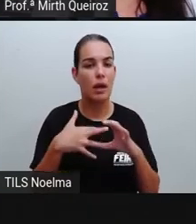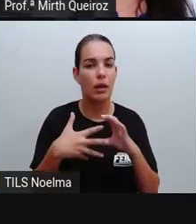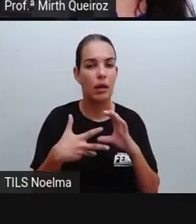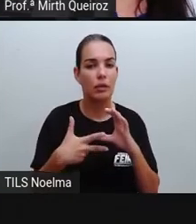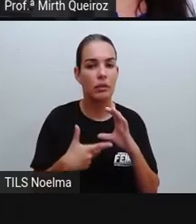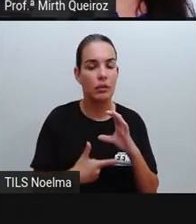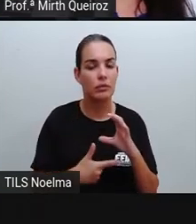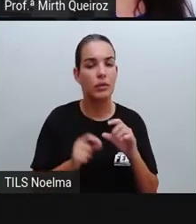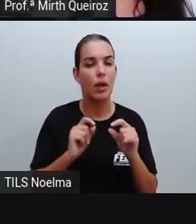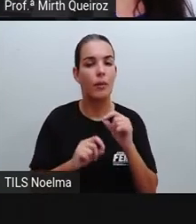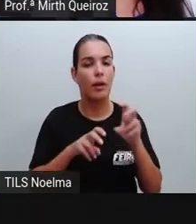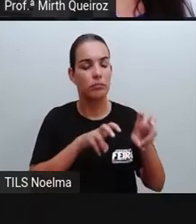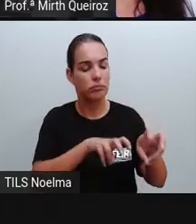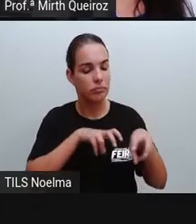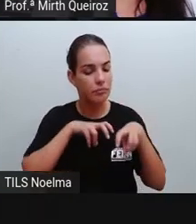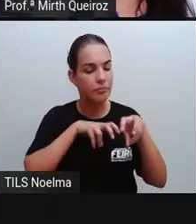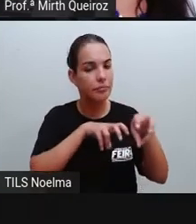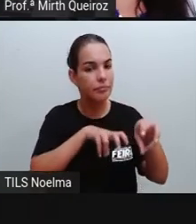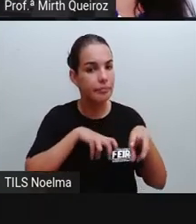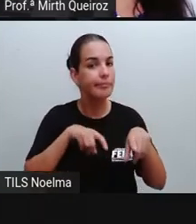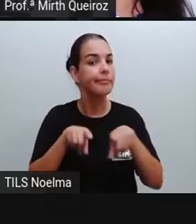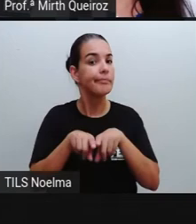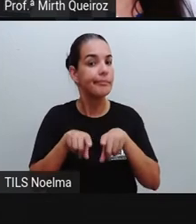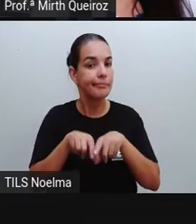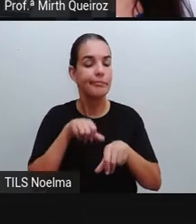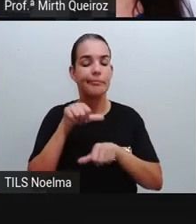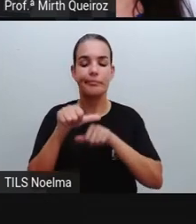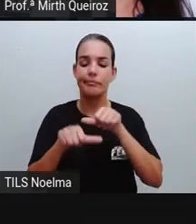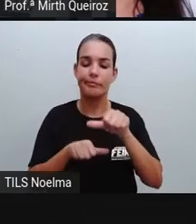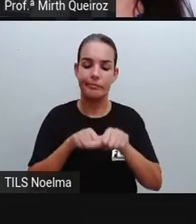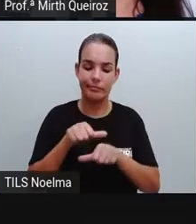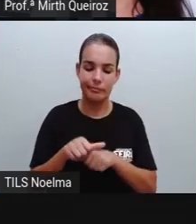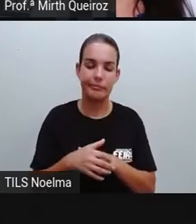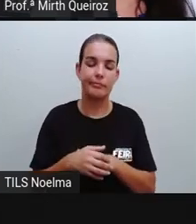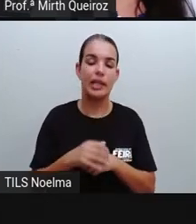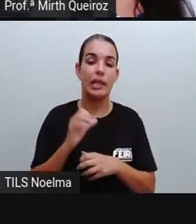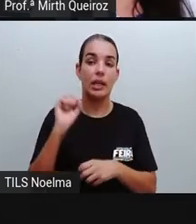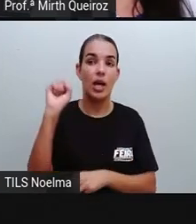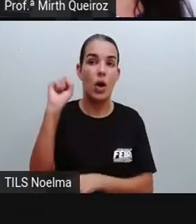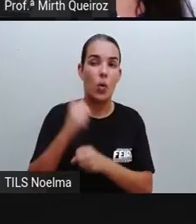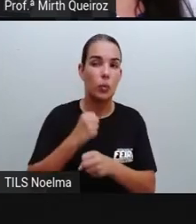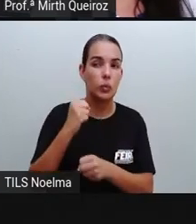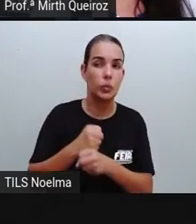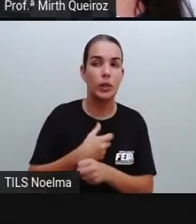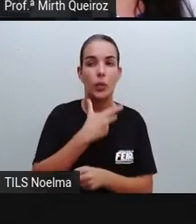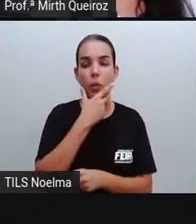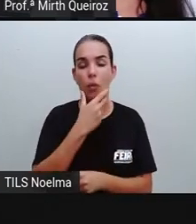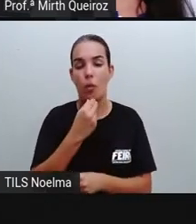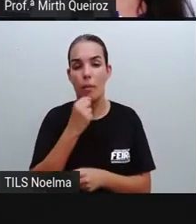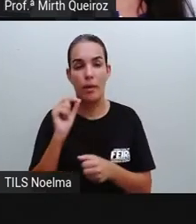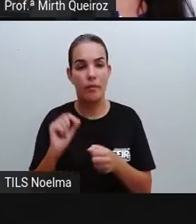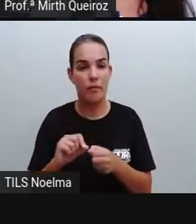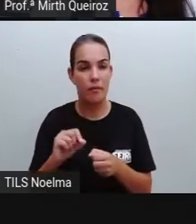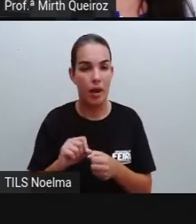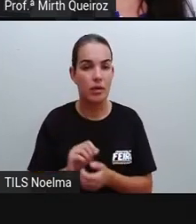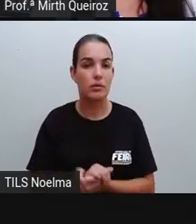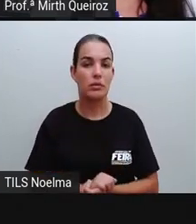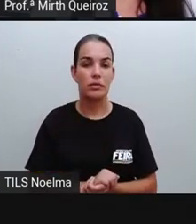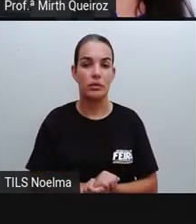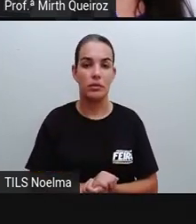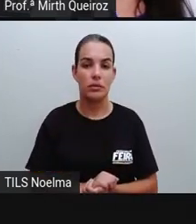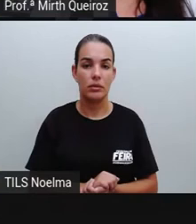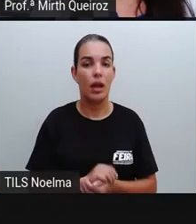um tipo de ação do homem que vai transformar a paisagem. As construções que são feitas pelo homem é um